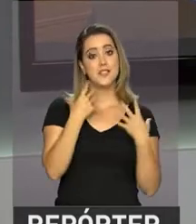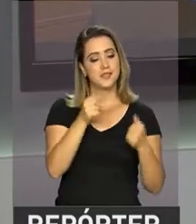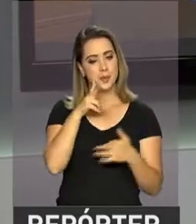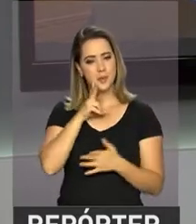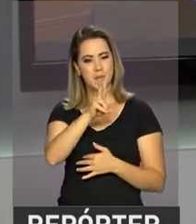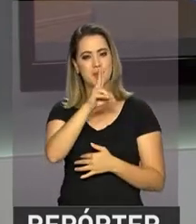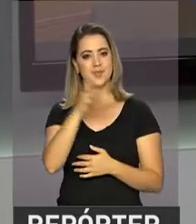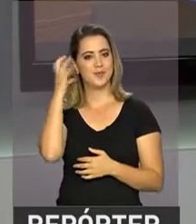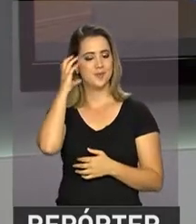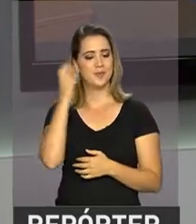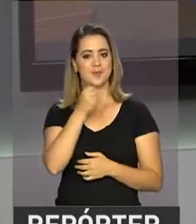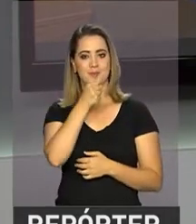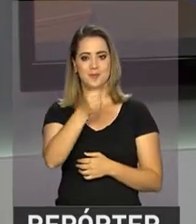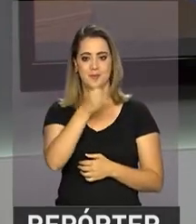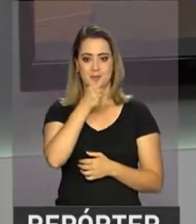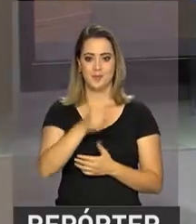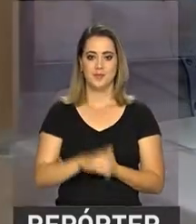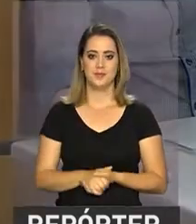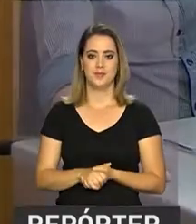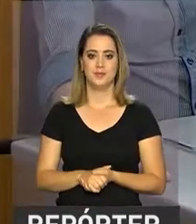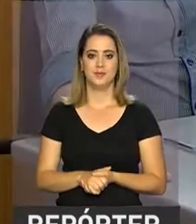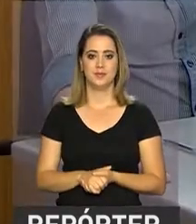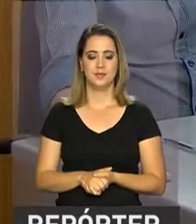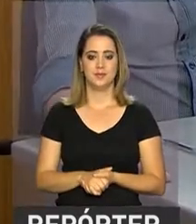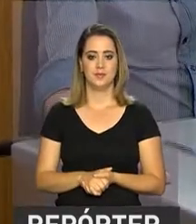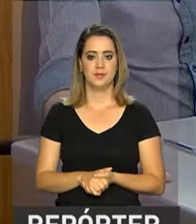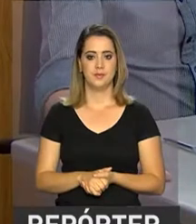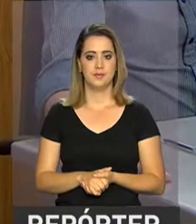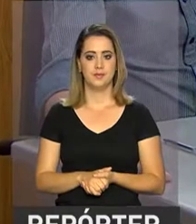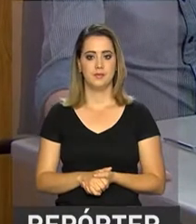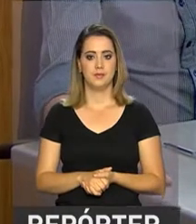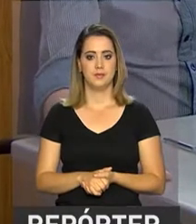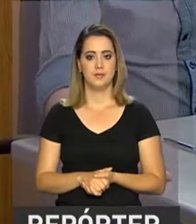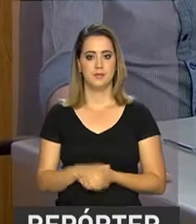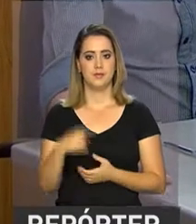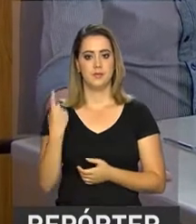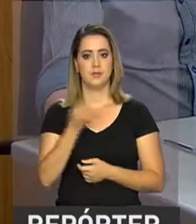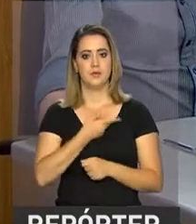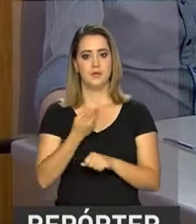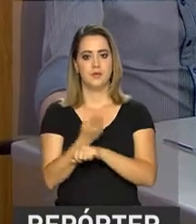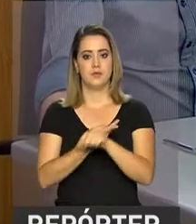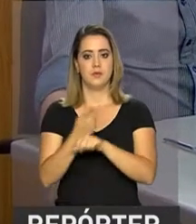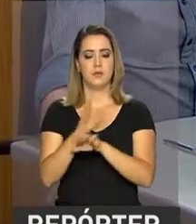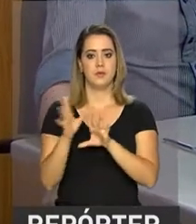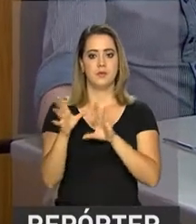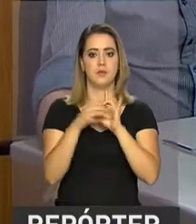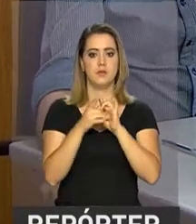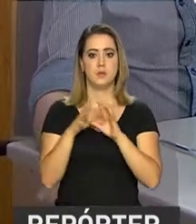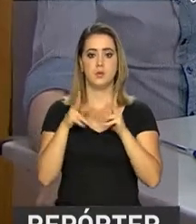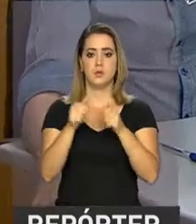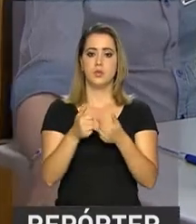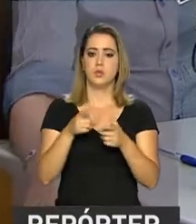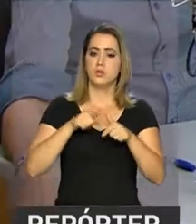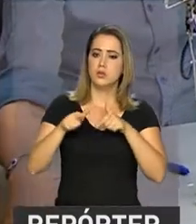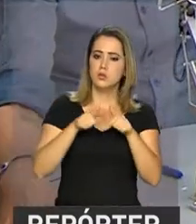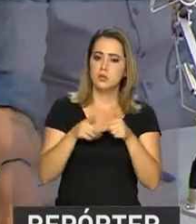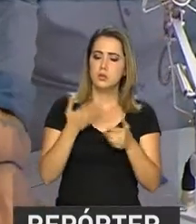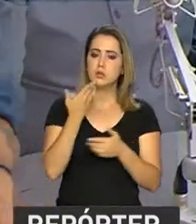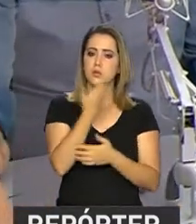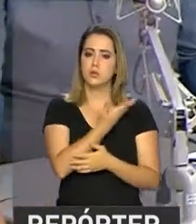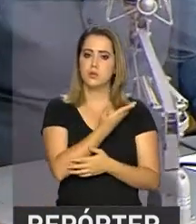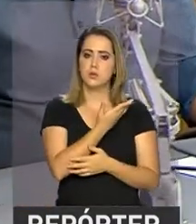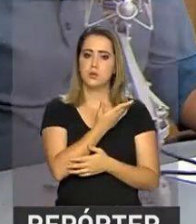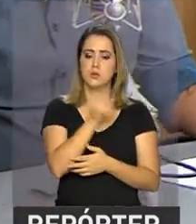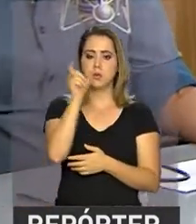um trecho da entrevista tem buscado integralizar e articular todas as ações